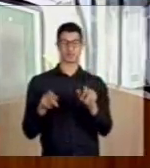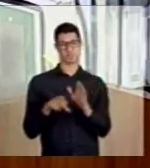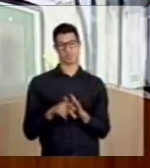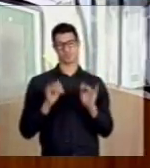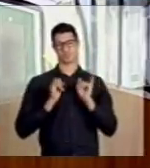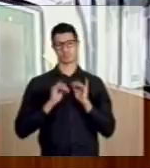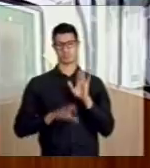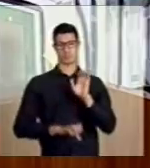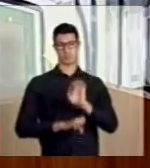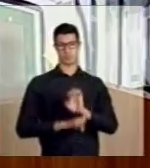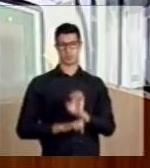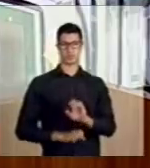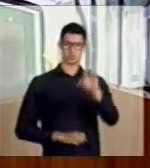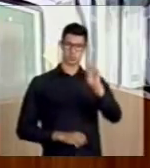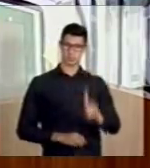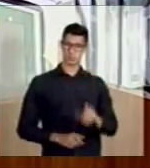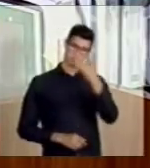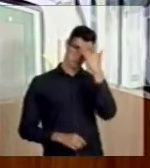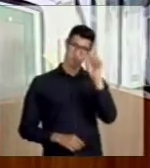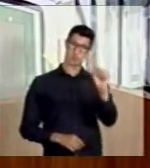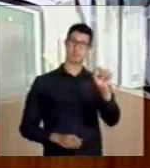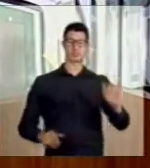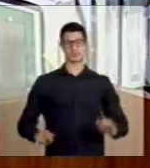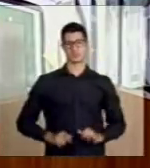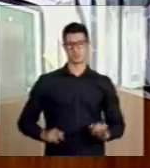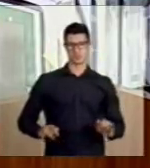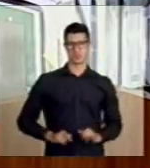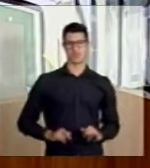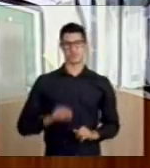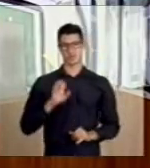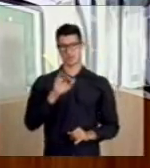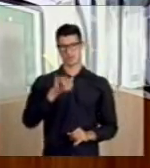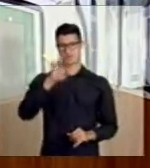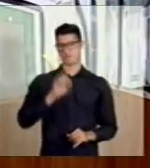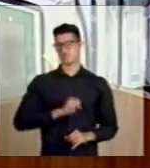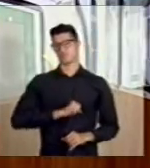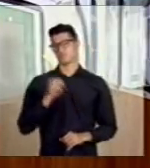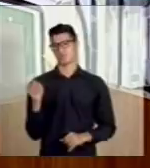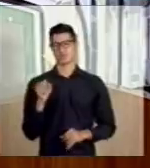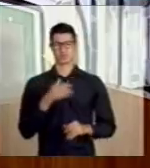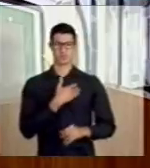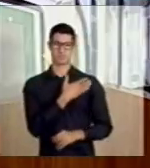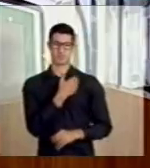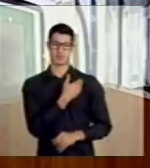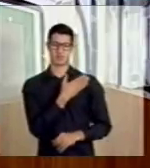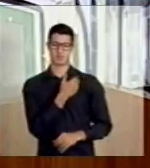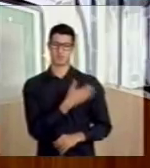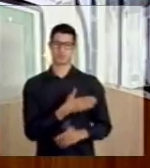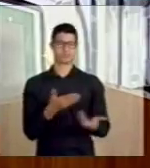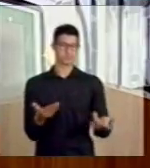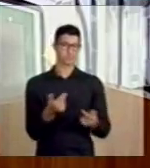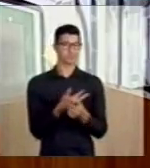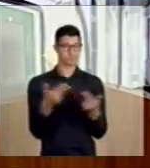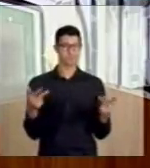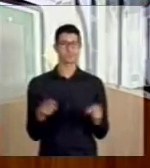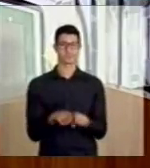inércia do Estado aos direitos daqueles que sofrem os efeitos perversos do preconceito, da